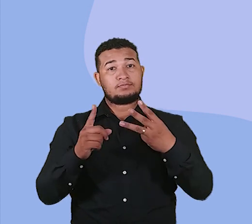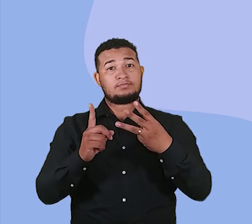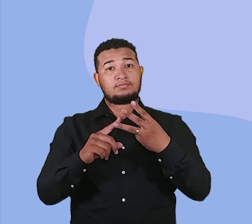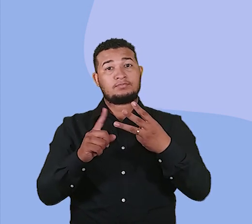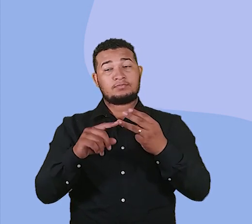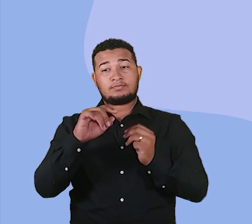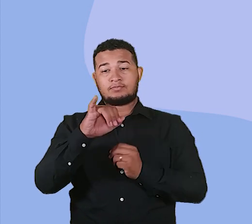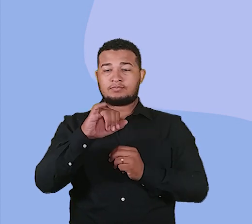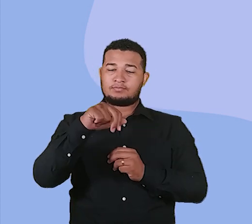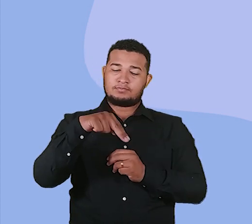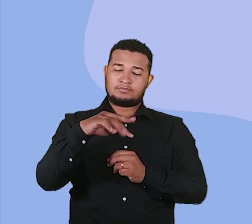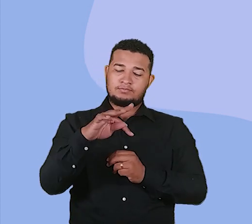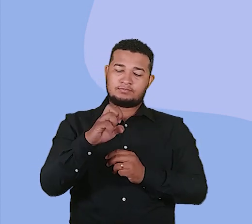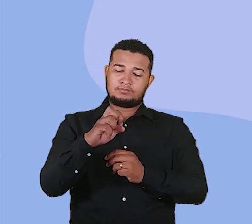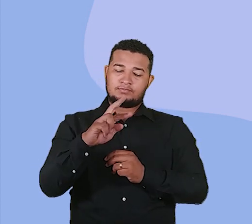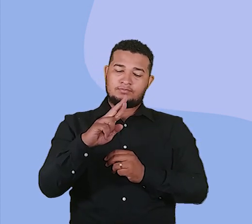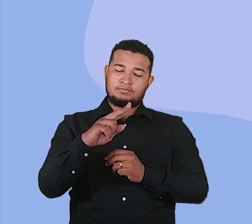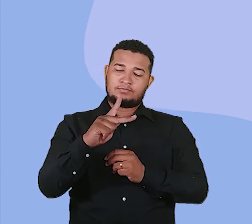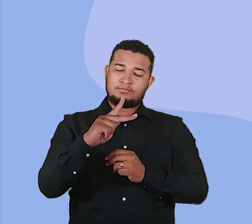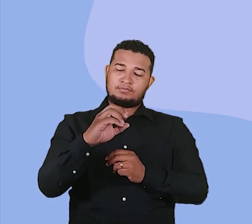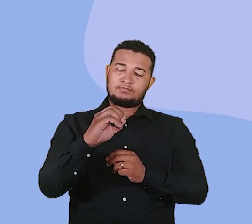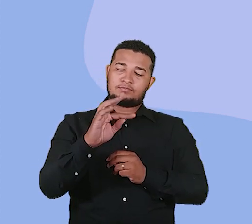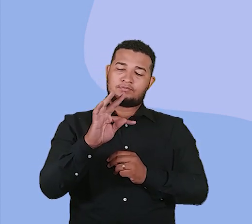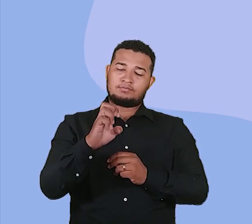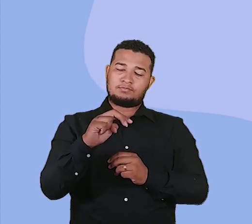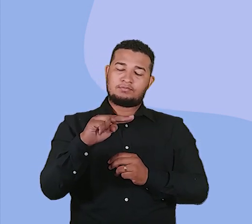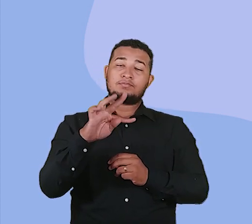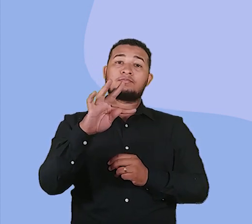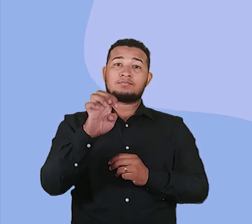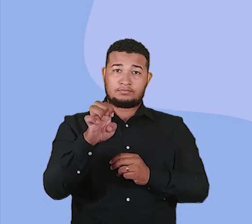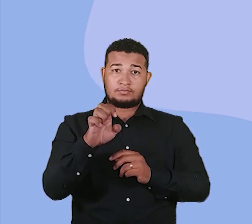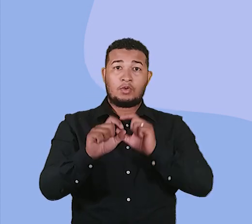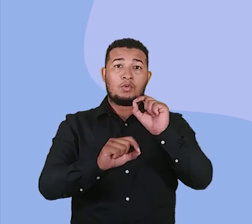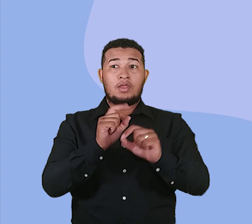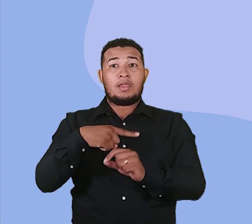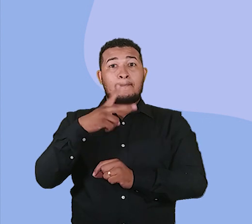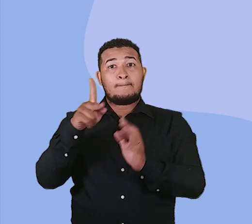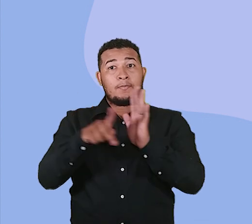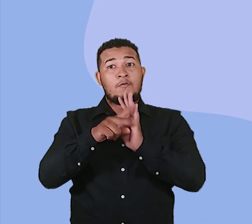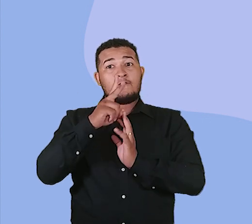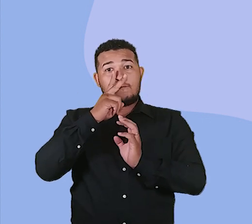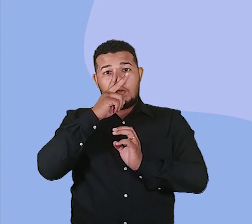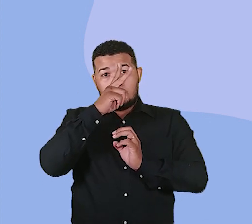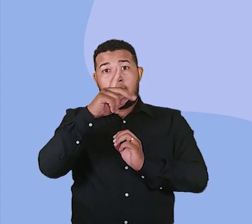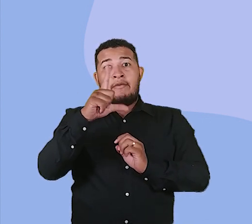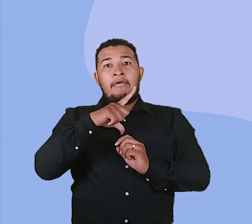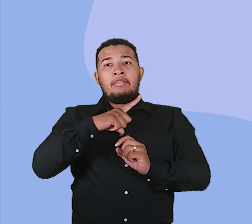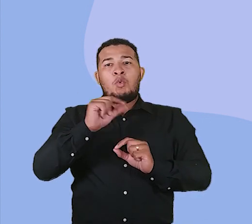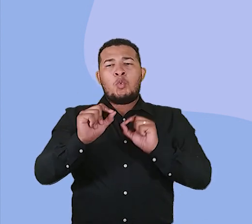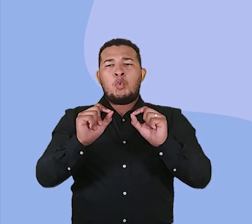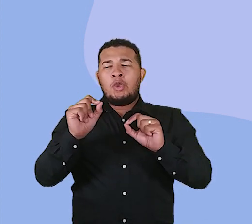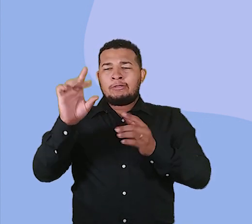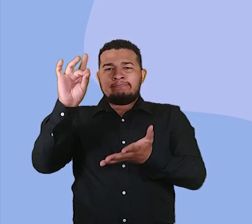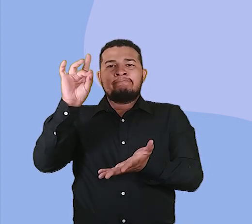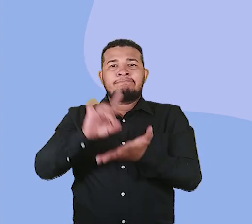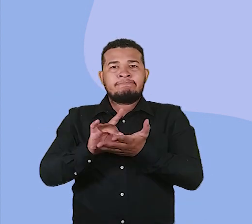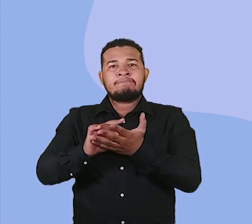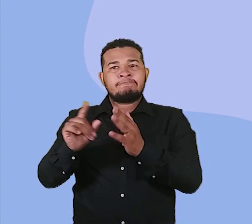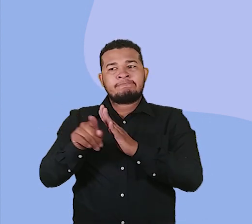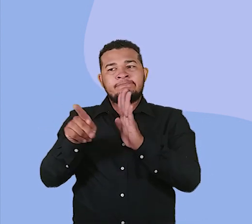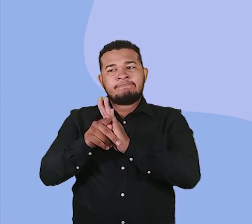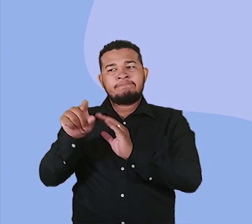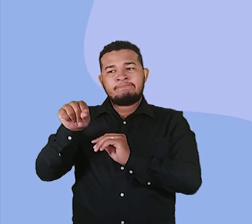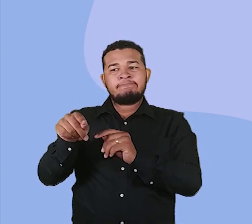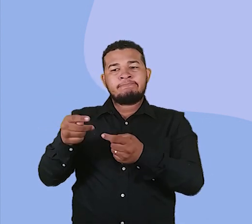alavanca interpotente é a é como aplicação da força potente está entre a aplicação